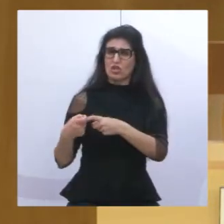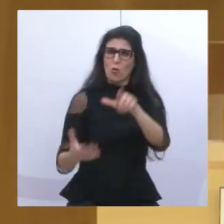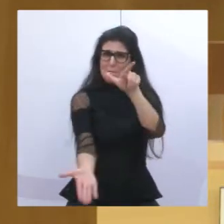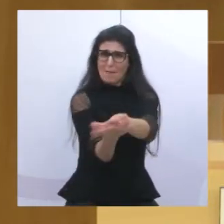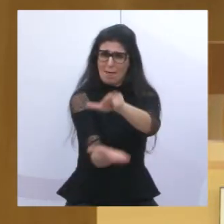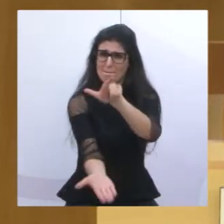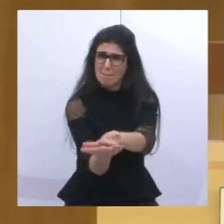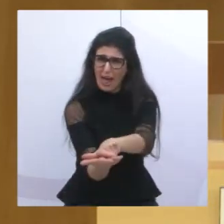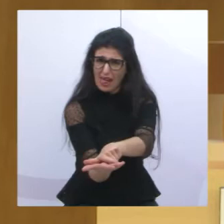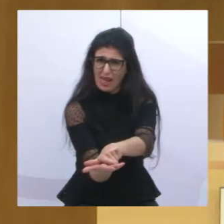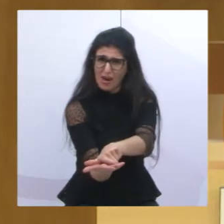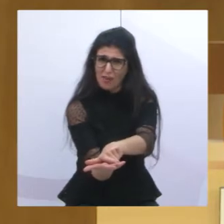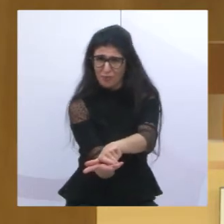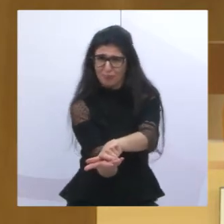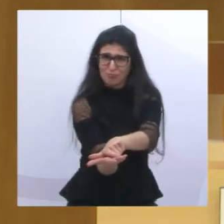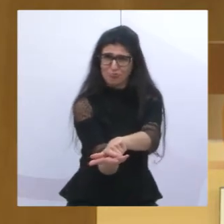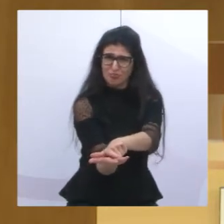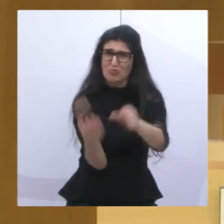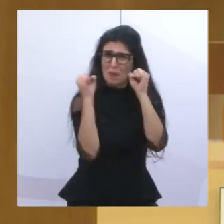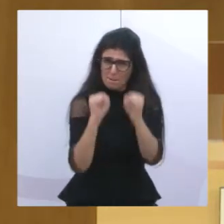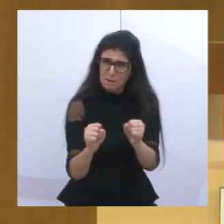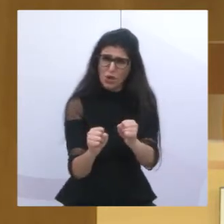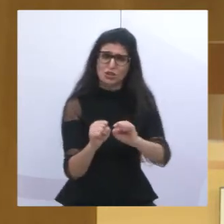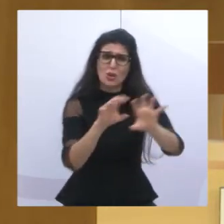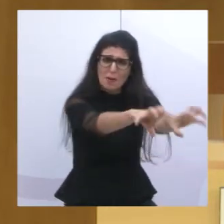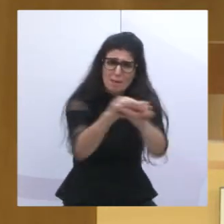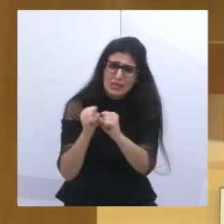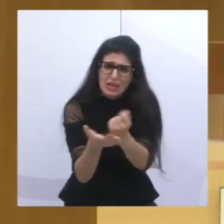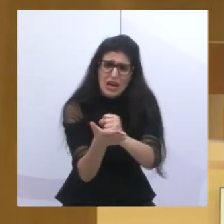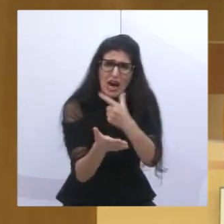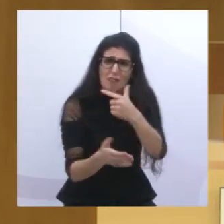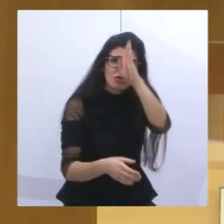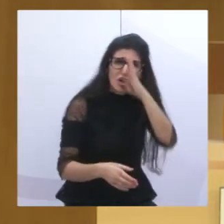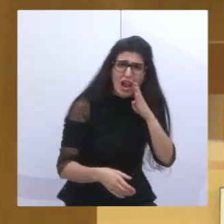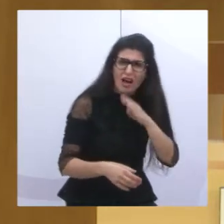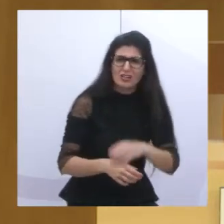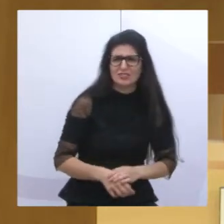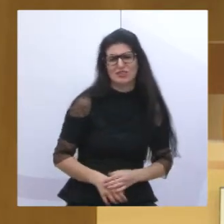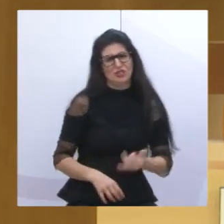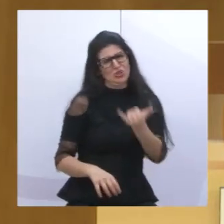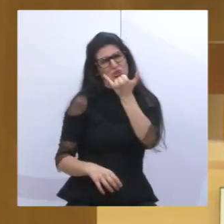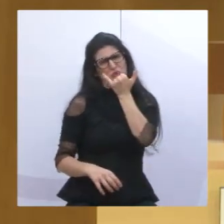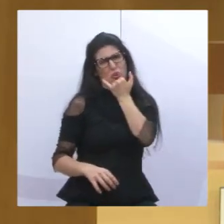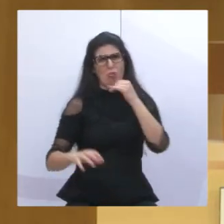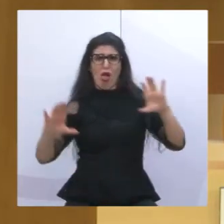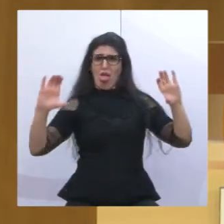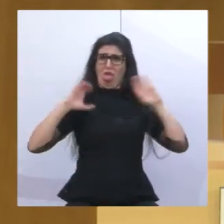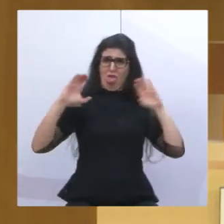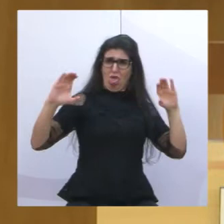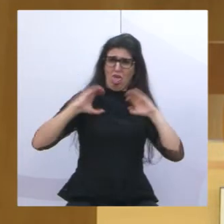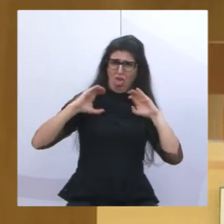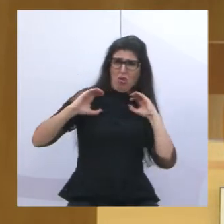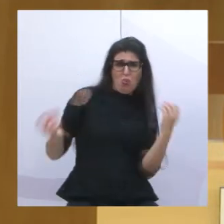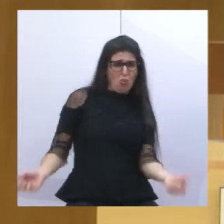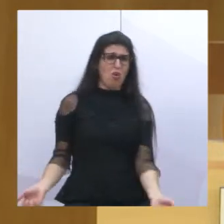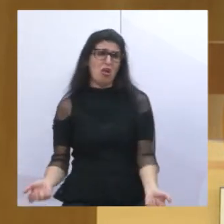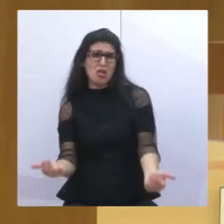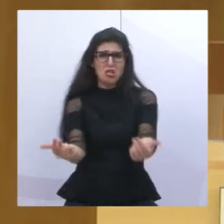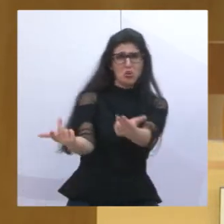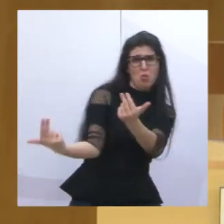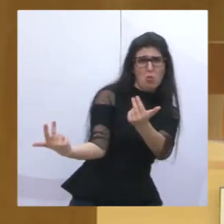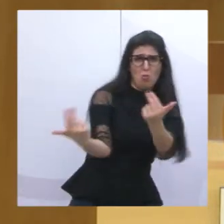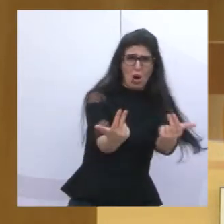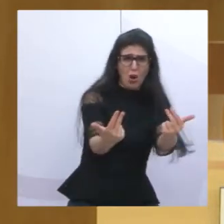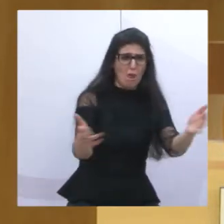que concordam com isso. É só vocês que concordam com isso, tá? O rico não pode ter o mesmo privilégio do pobre, isso não